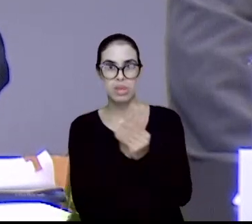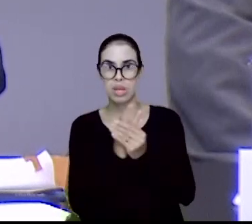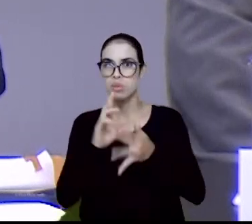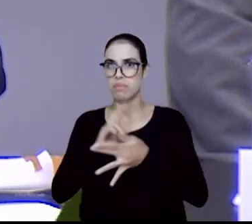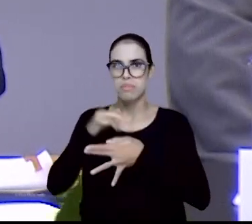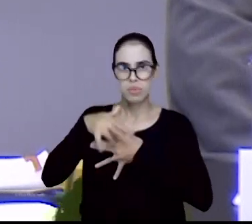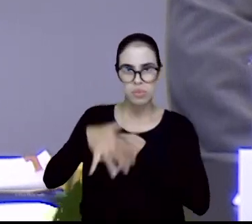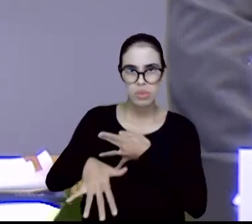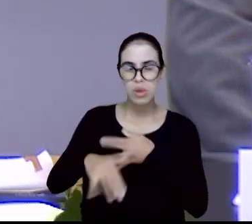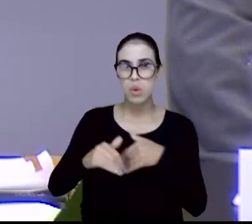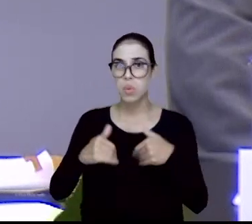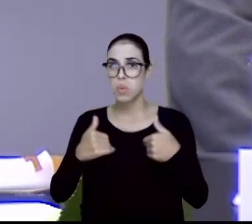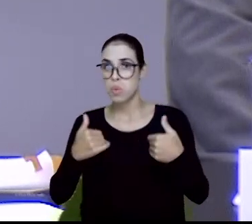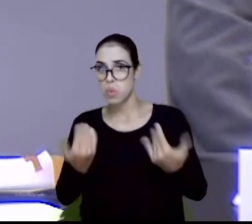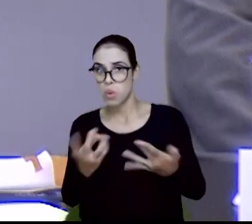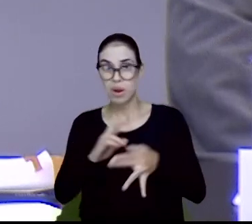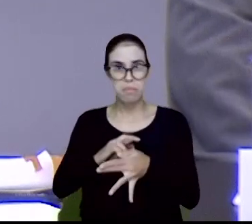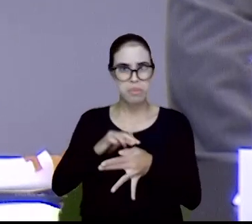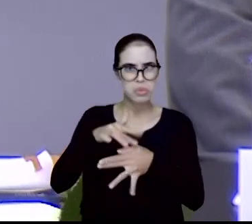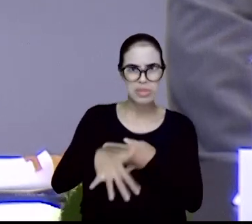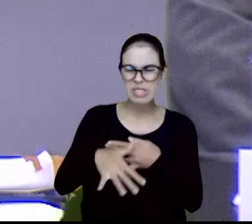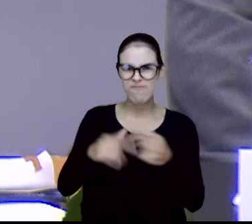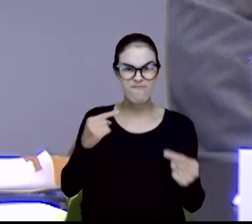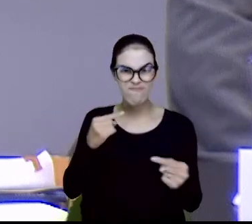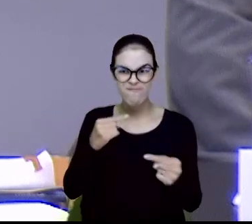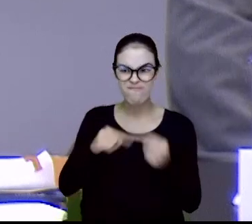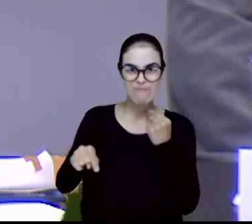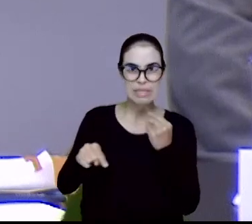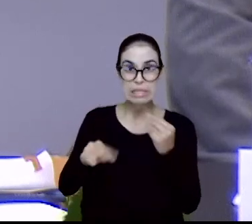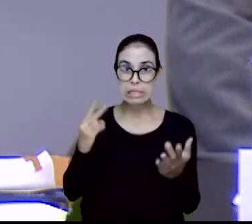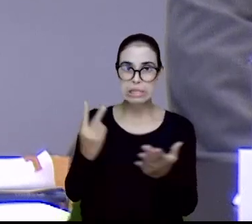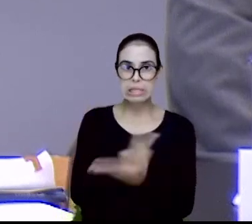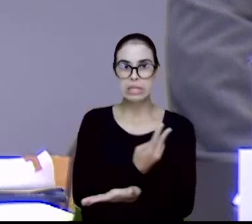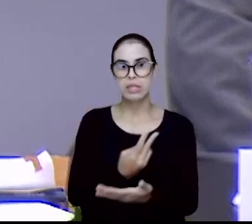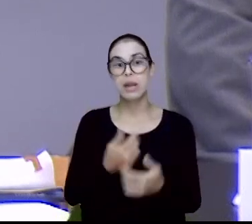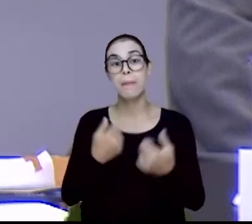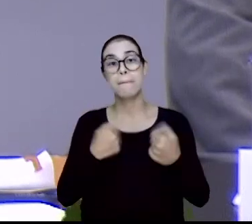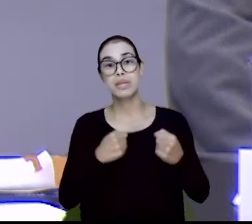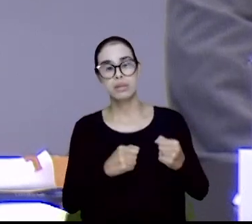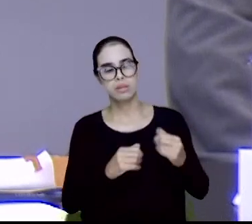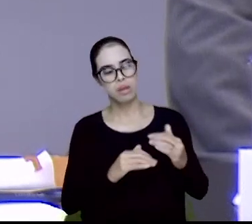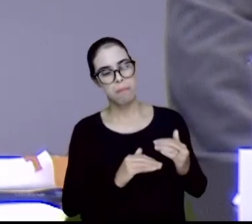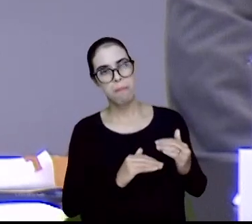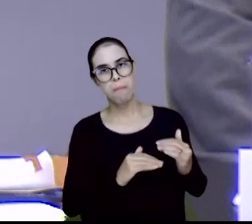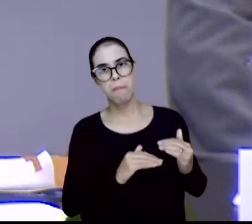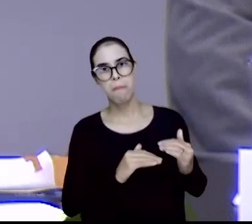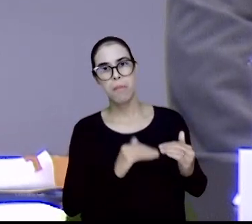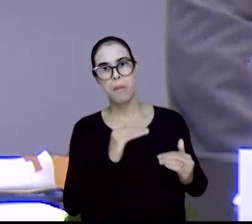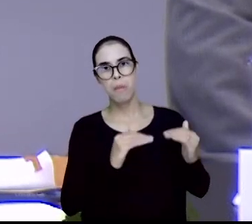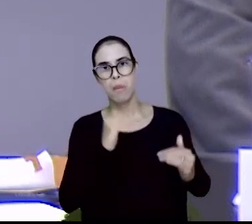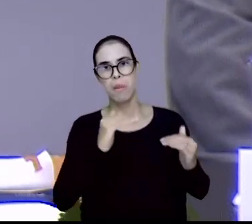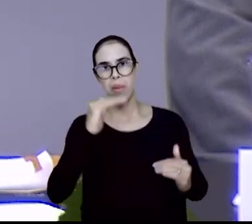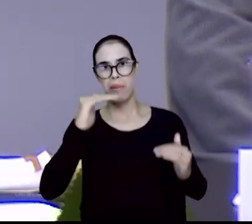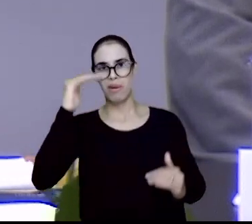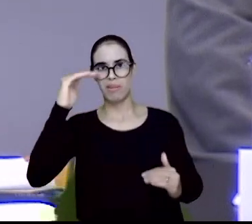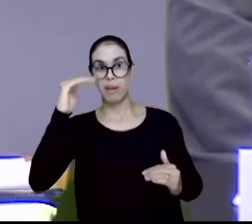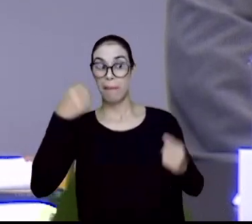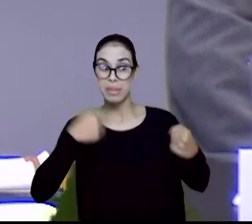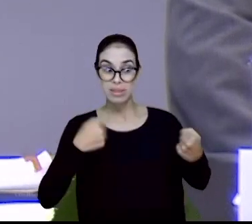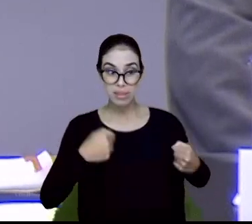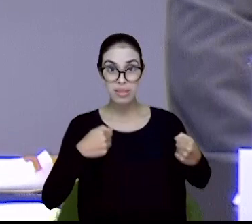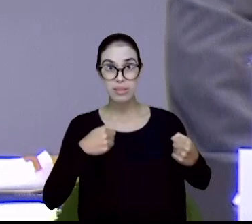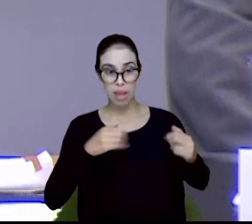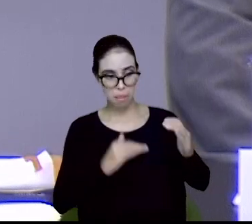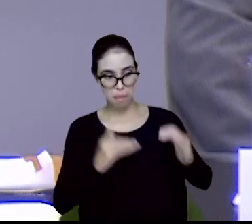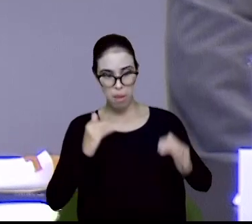aplicação da repercussão geral, é preciso esgotar as instâncias ordinárias, o que cria uma dificuldade. Ao passo que, se